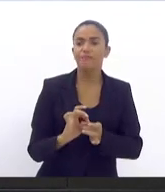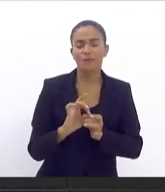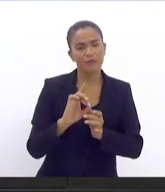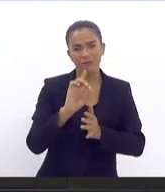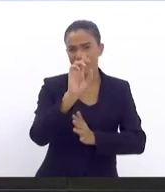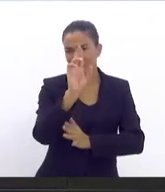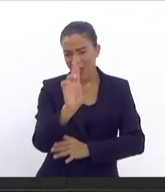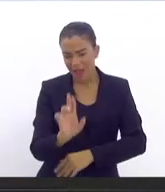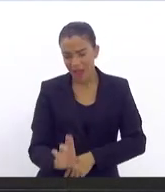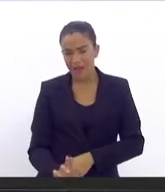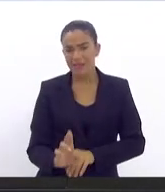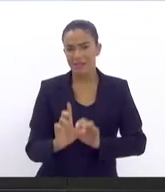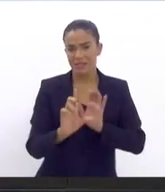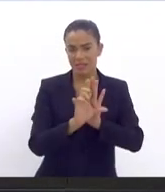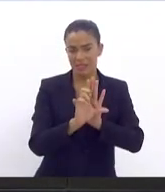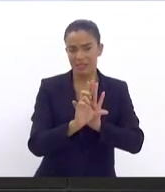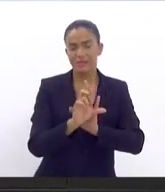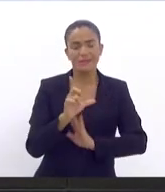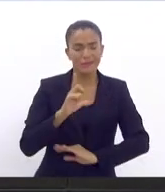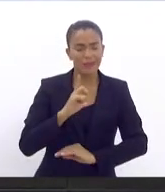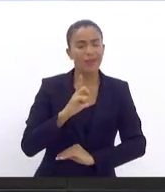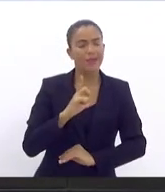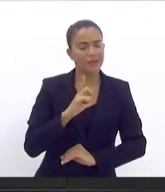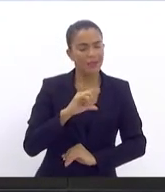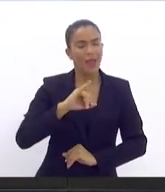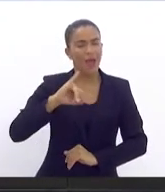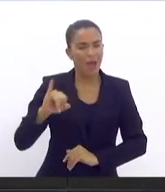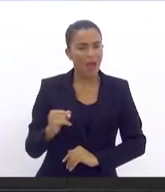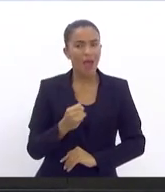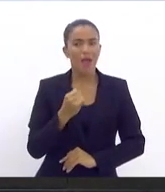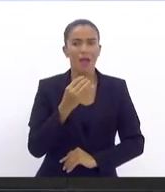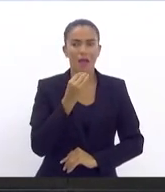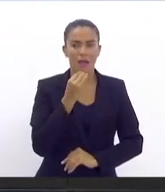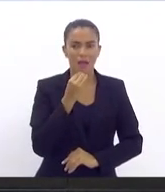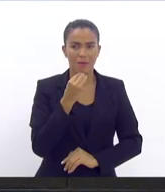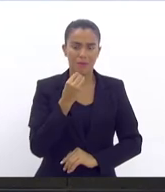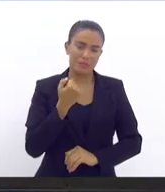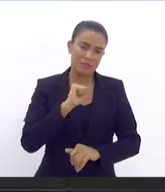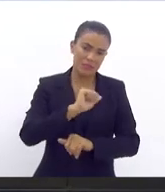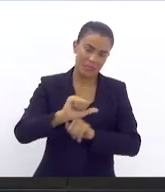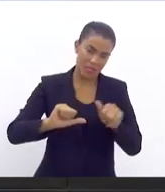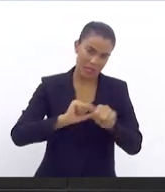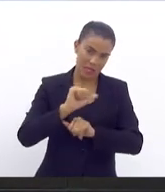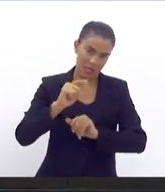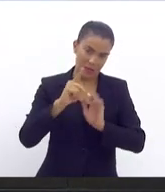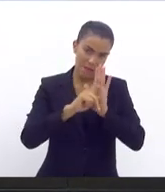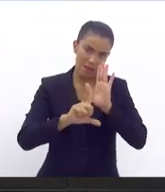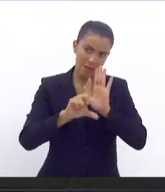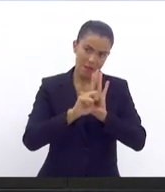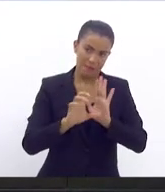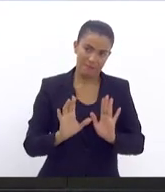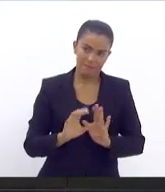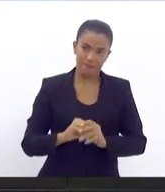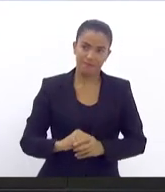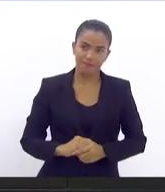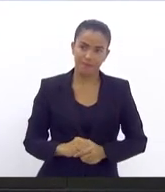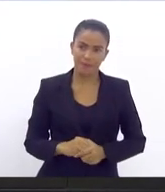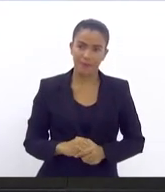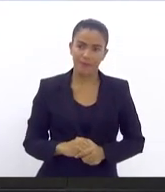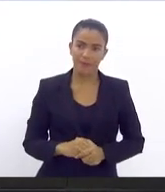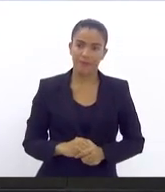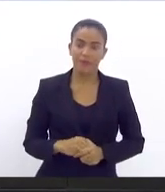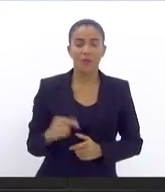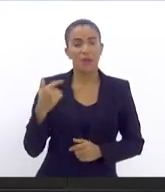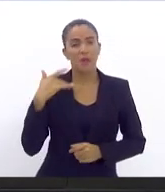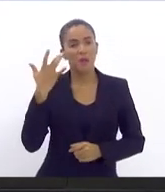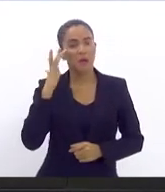são várias leis que, no mínimo, se a gente aproveitar aqui o PL, tem que ser alteradas. Não pode passar por cima. Então, eu acho que